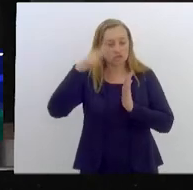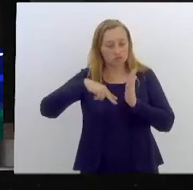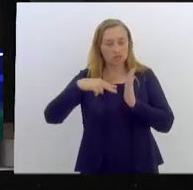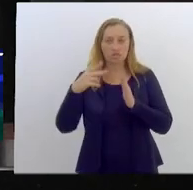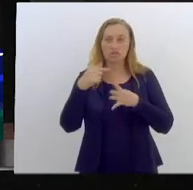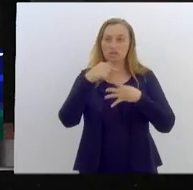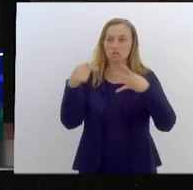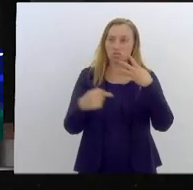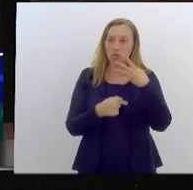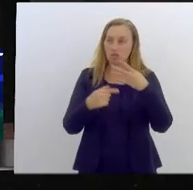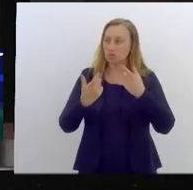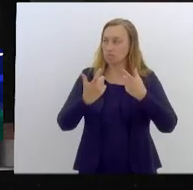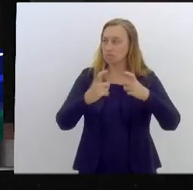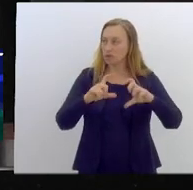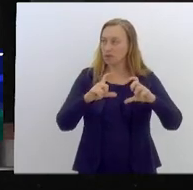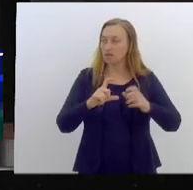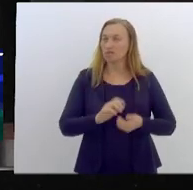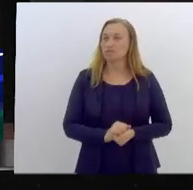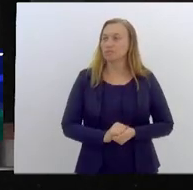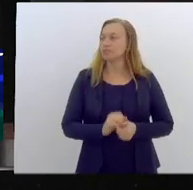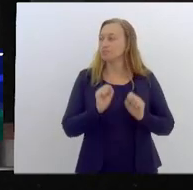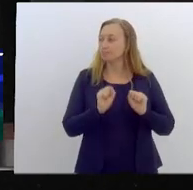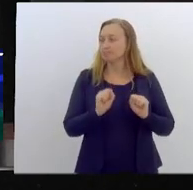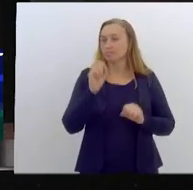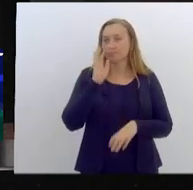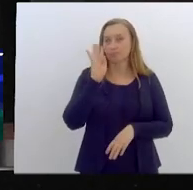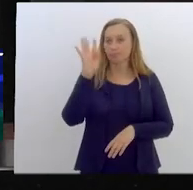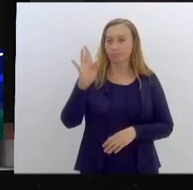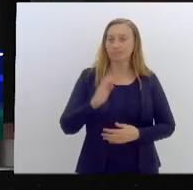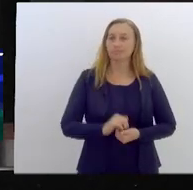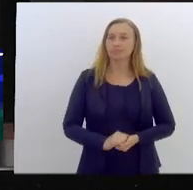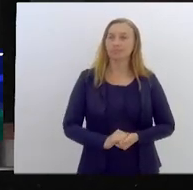quatro parágrafos, eu posso imaginar assim,